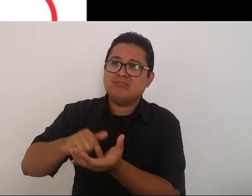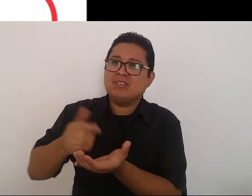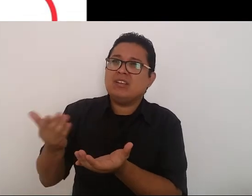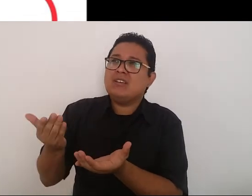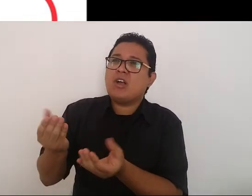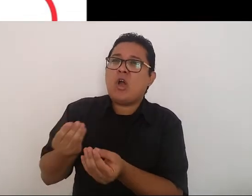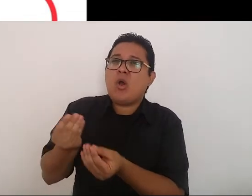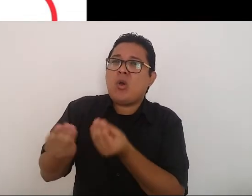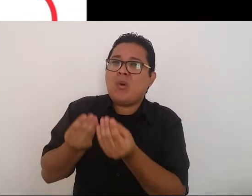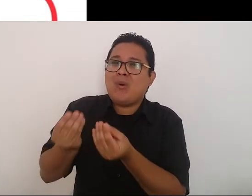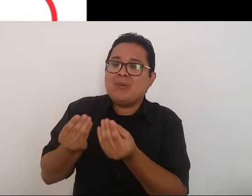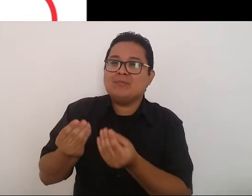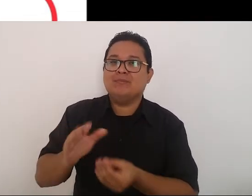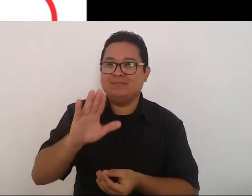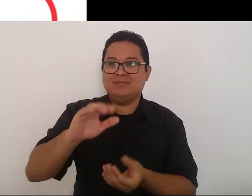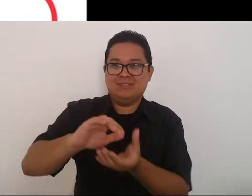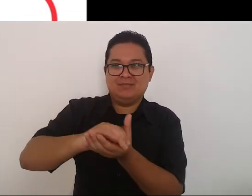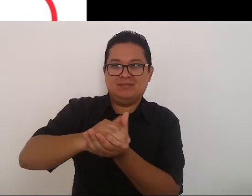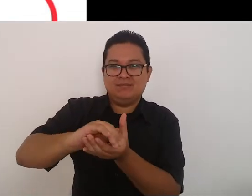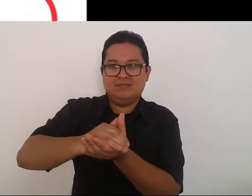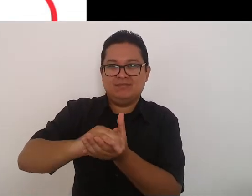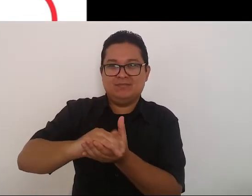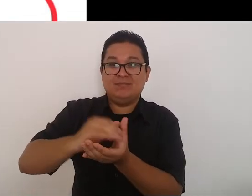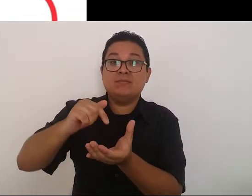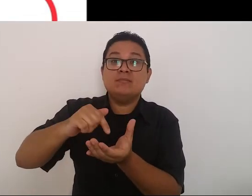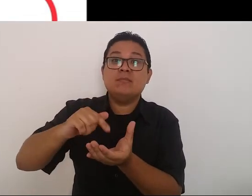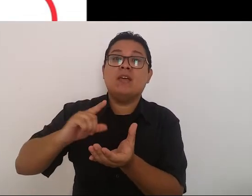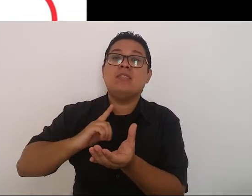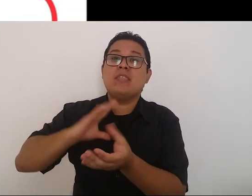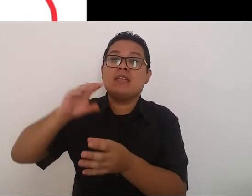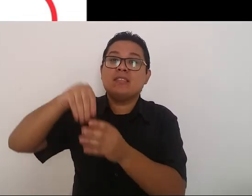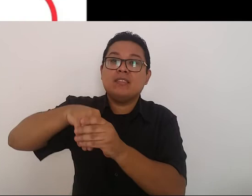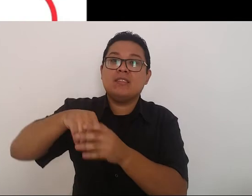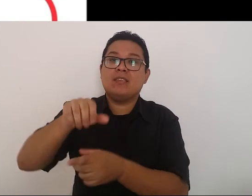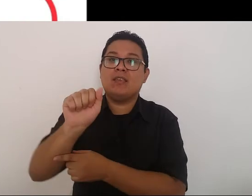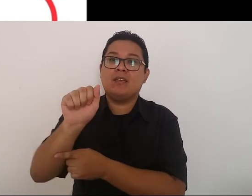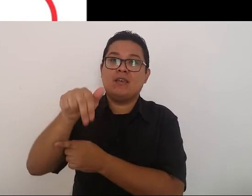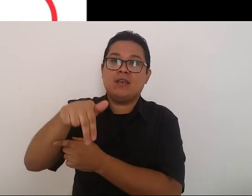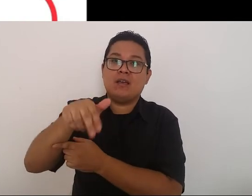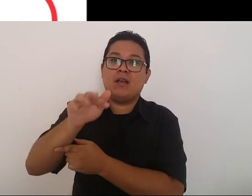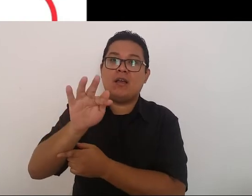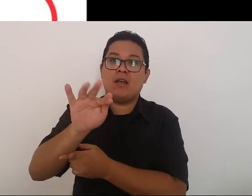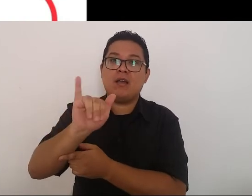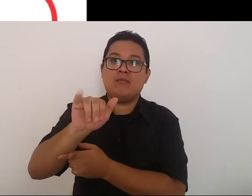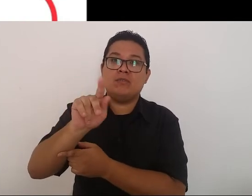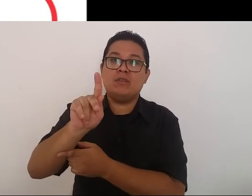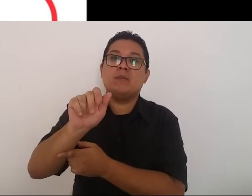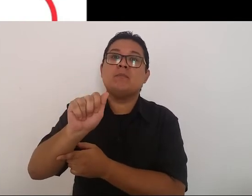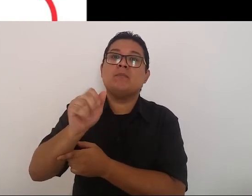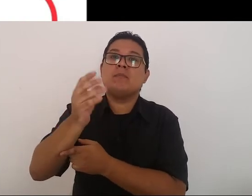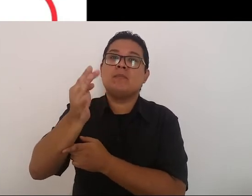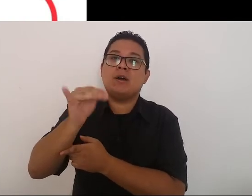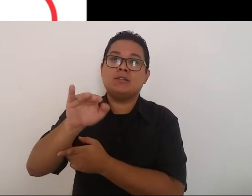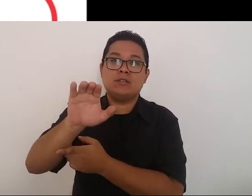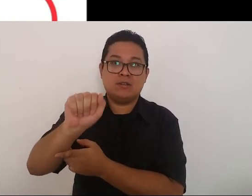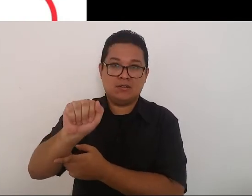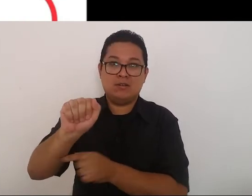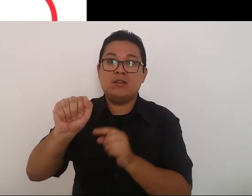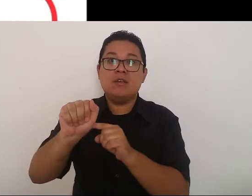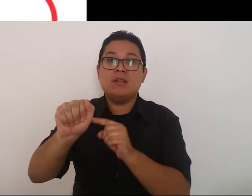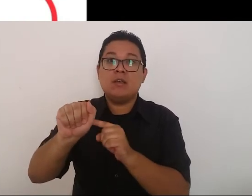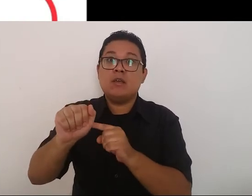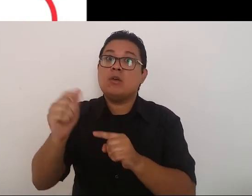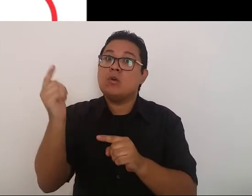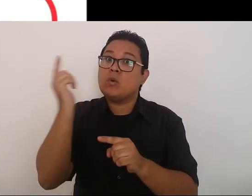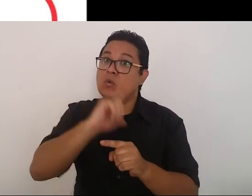devem lembrar desse nomezinho. E ele acaba ajudando, ele atua na membrana, que é de gordura,